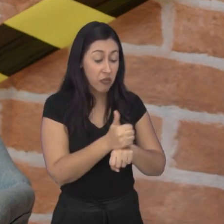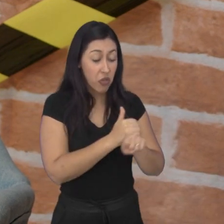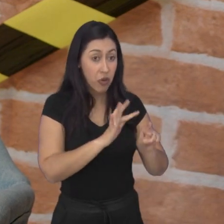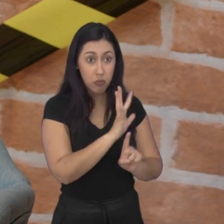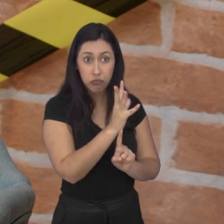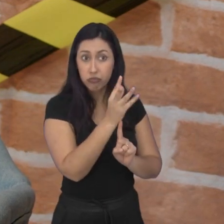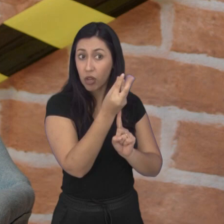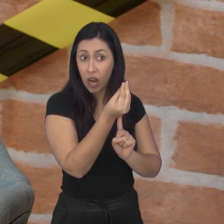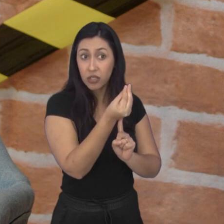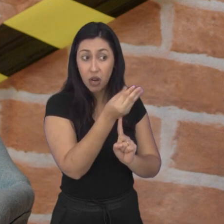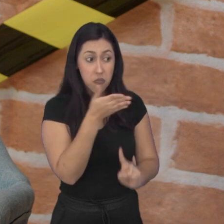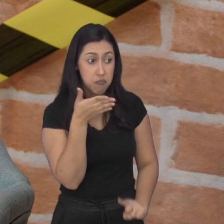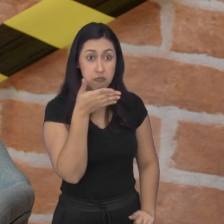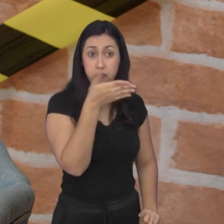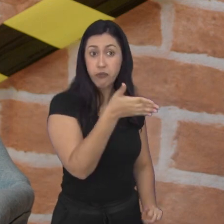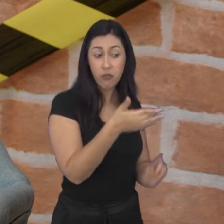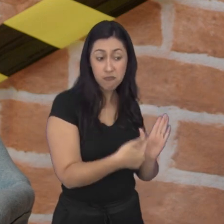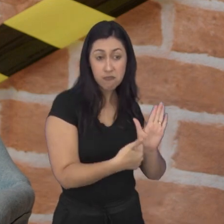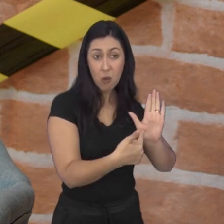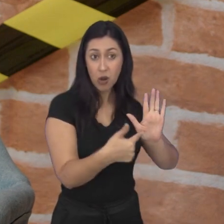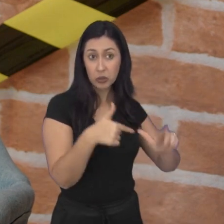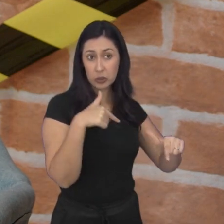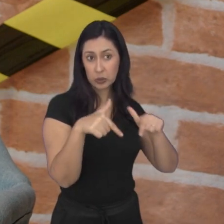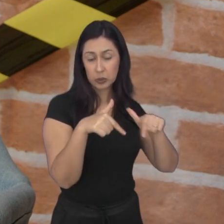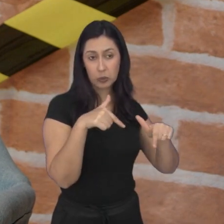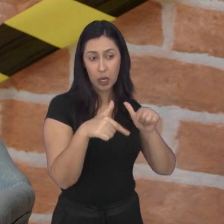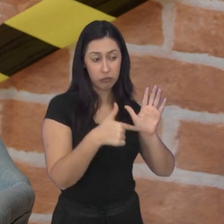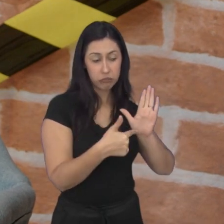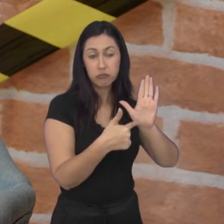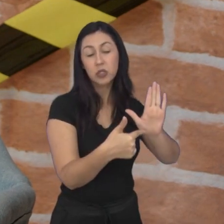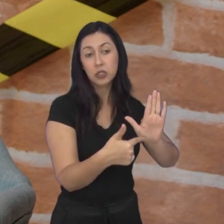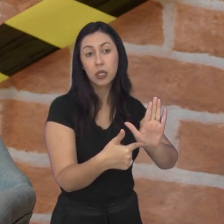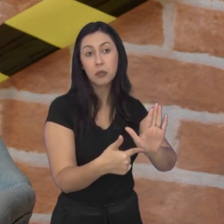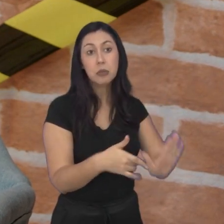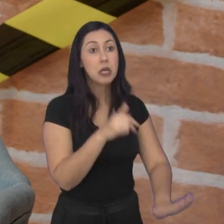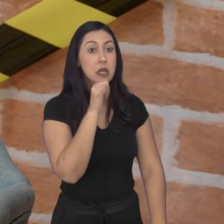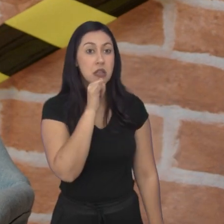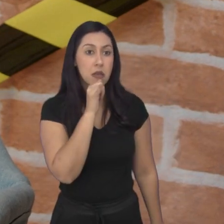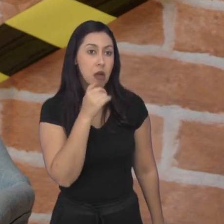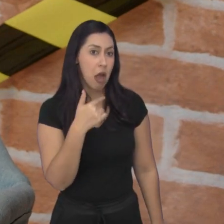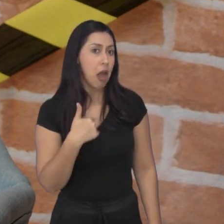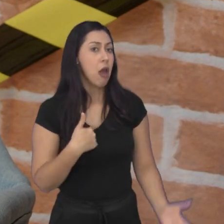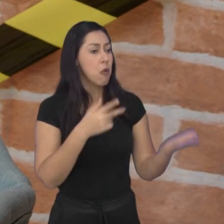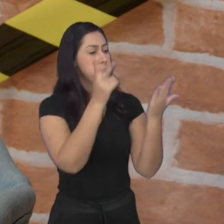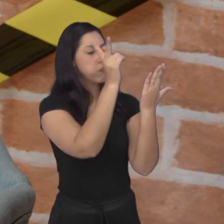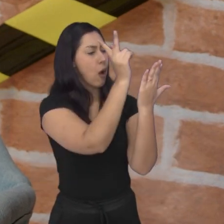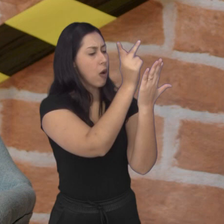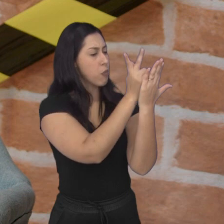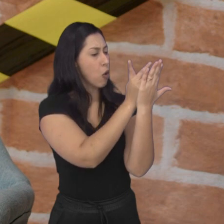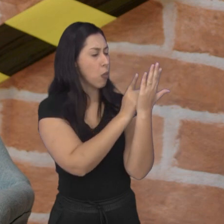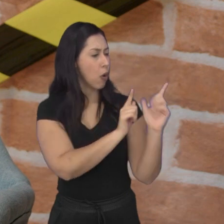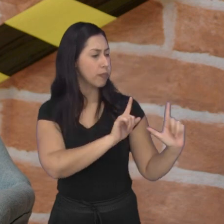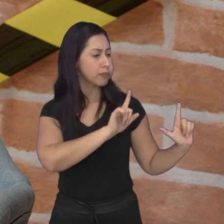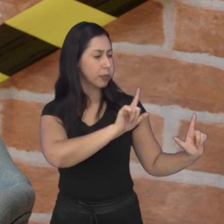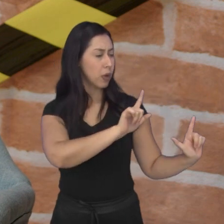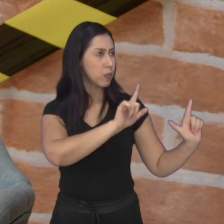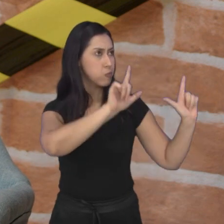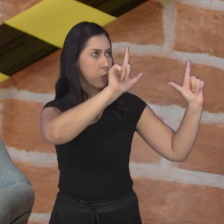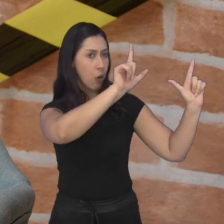artistas. Então, artistas como eu ou outros artistas da cidade que produzem desenhos físicos ou